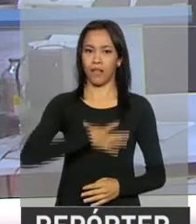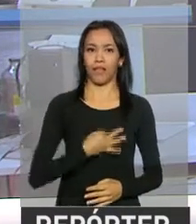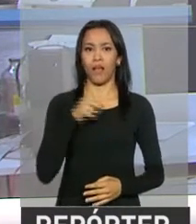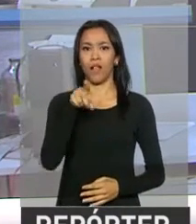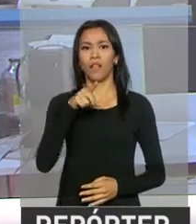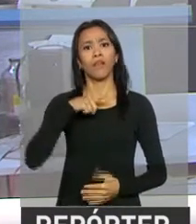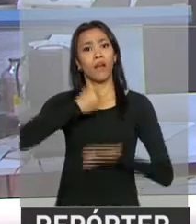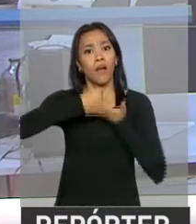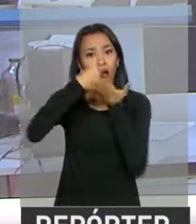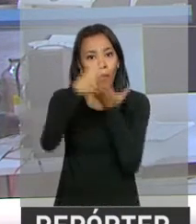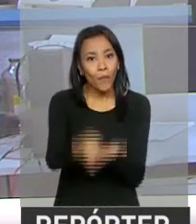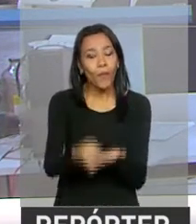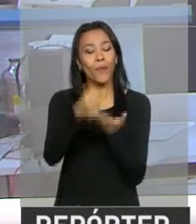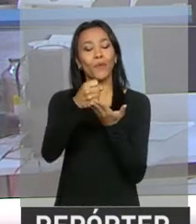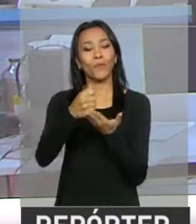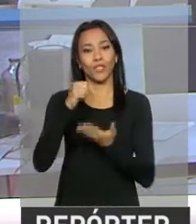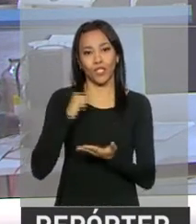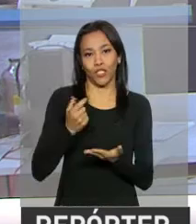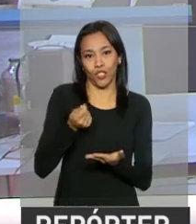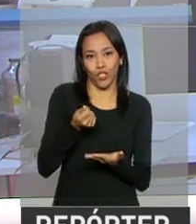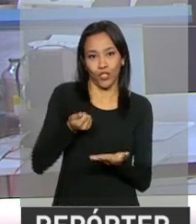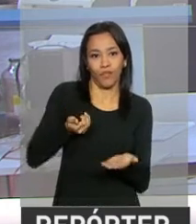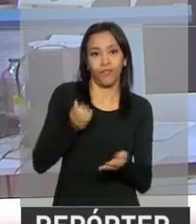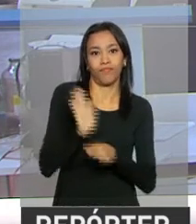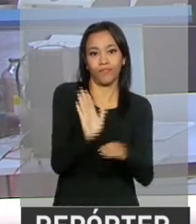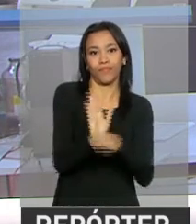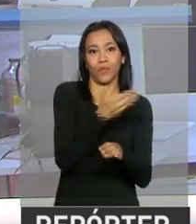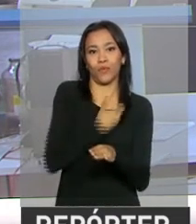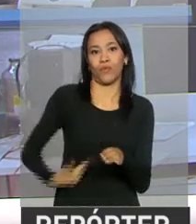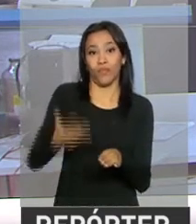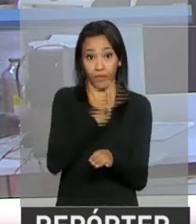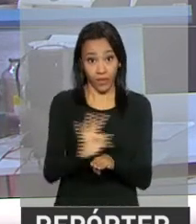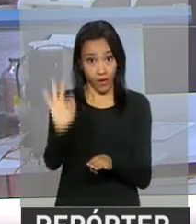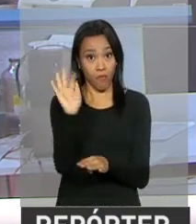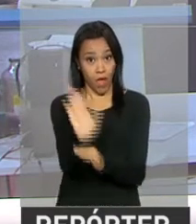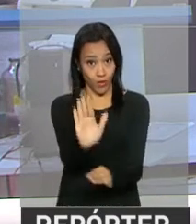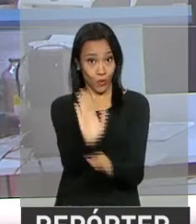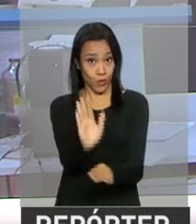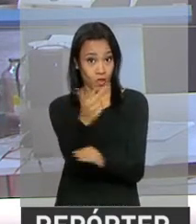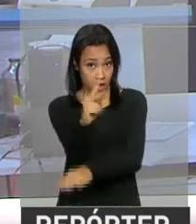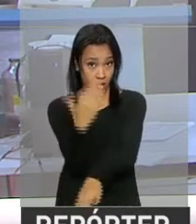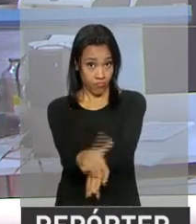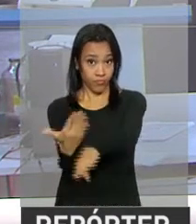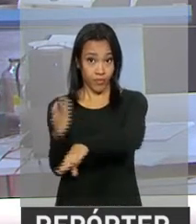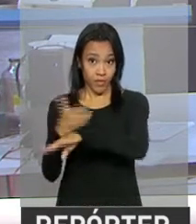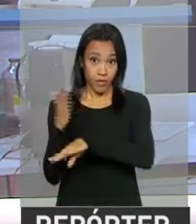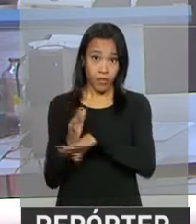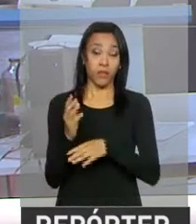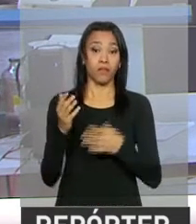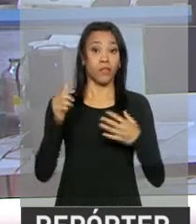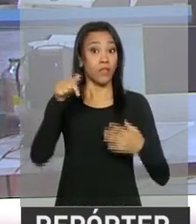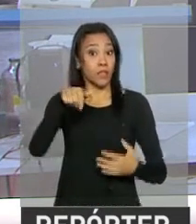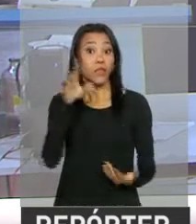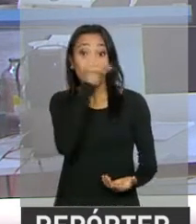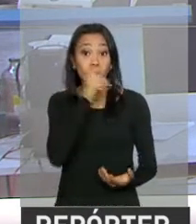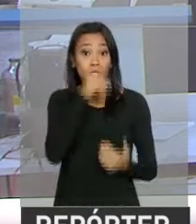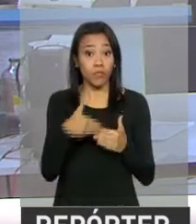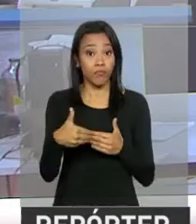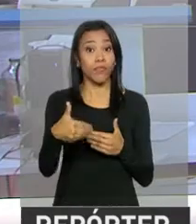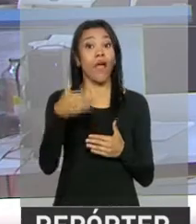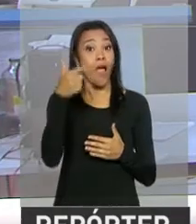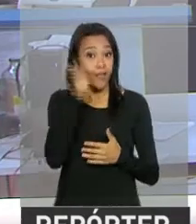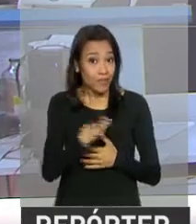com o apoio de bolsas do governo federal para ajudar com os custos do treinamento. E no domingo